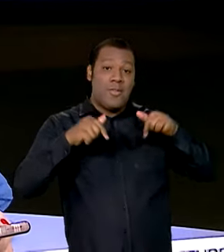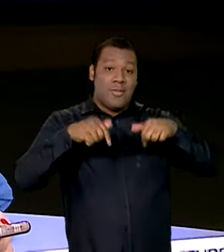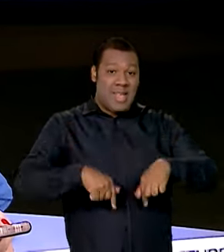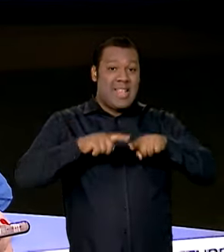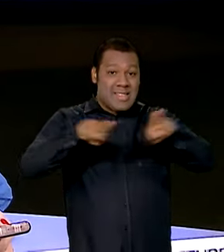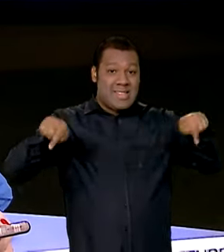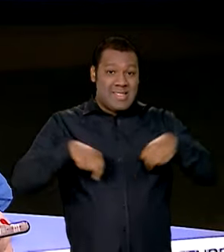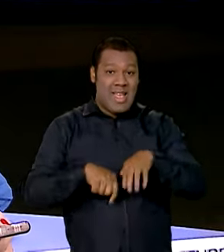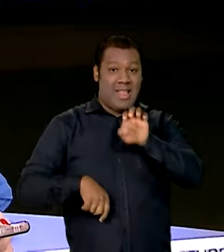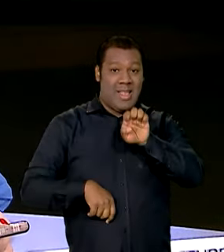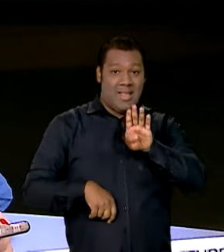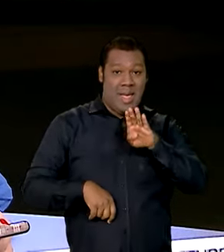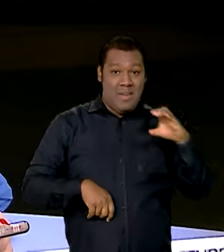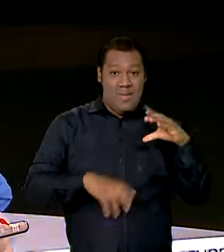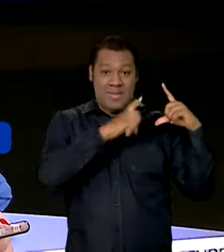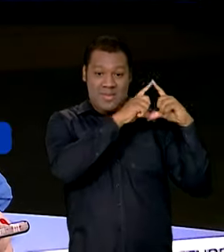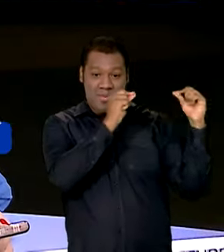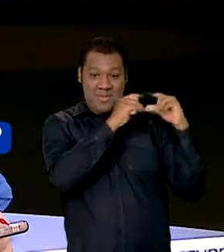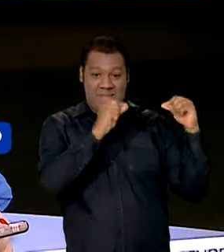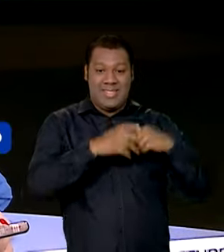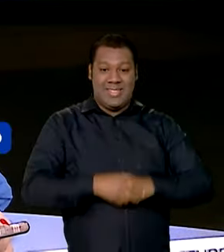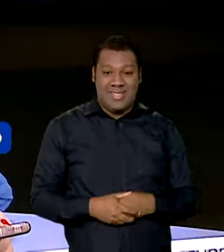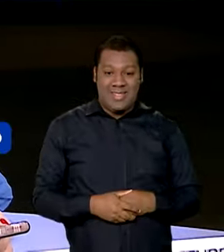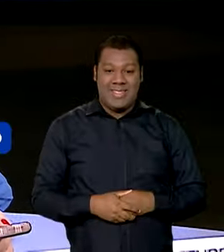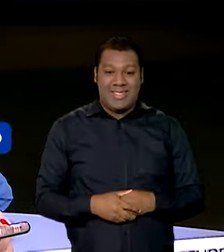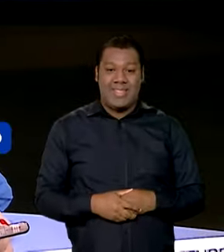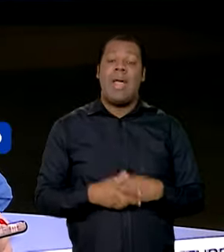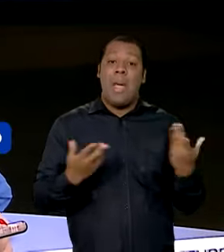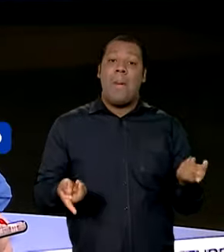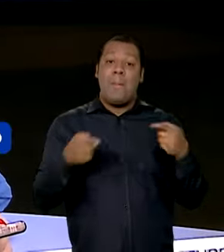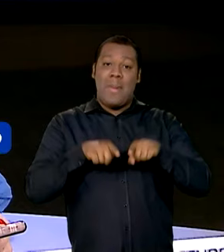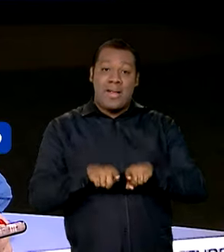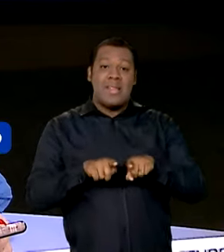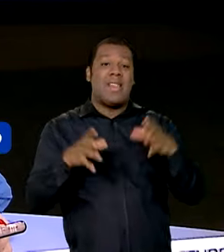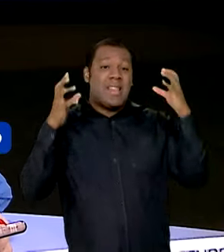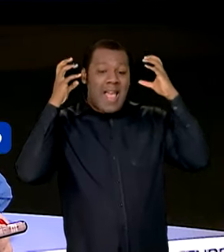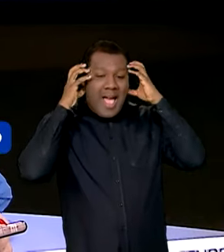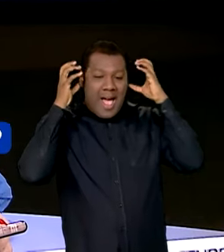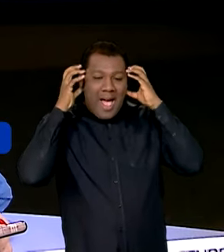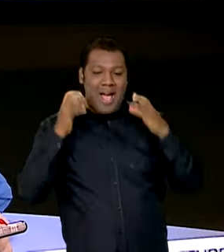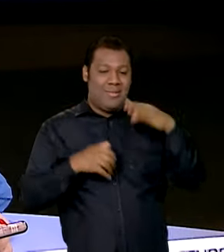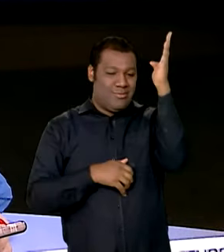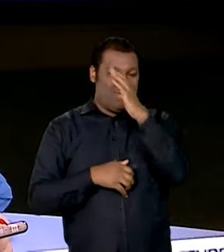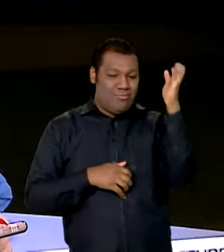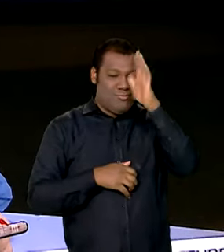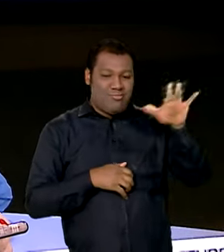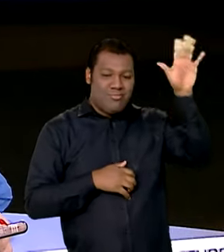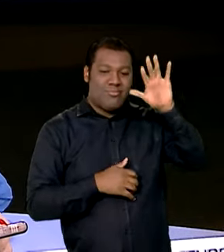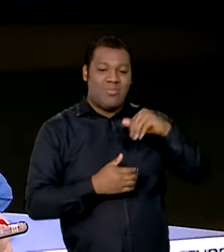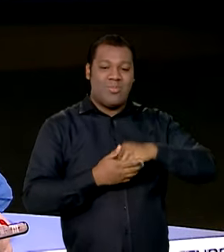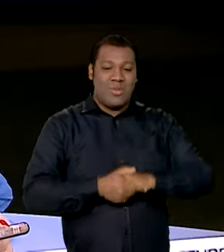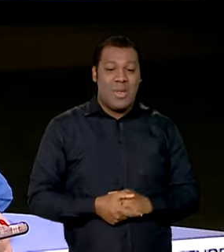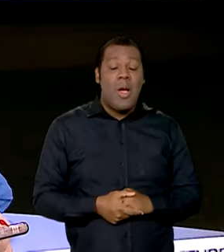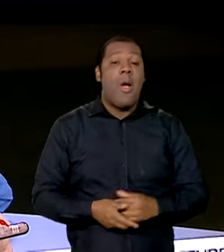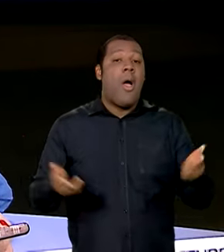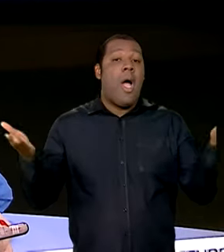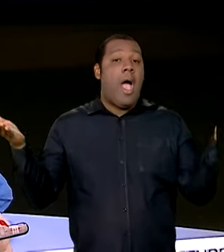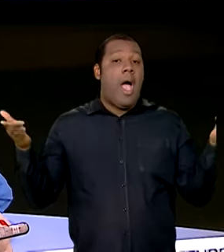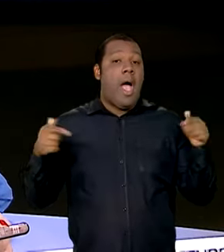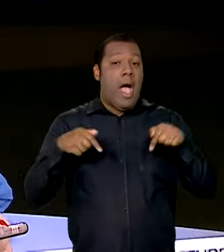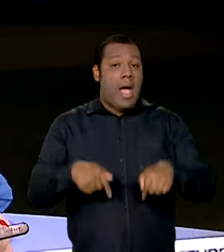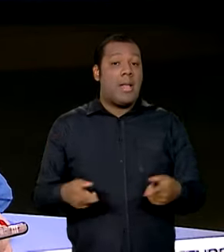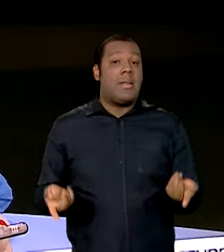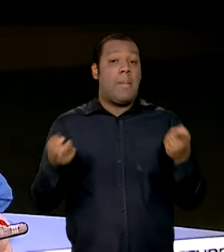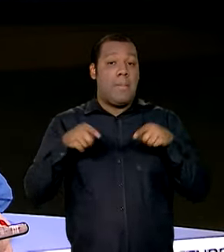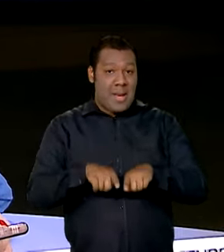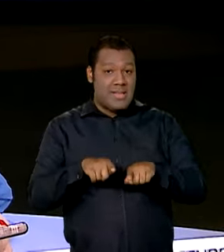dos estúdios da EBC em Brasília em rede com emissoras de rádio de todo o país eu lembro a você que essa é uma parceria